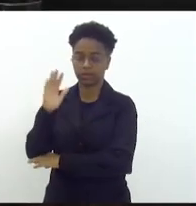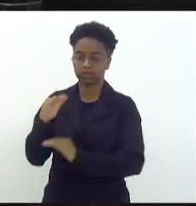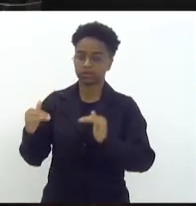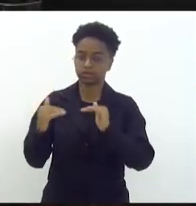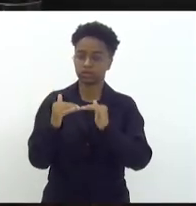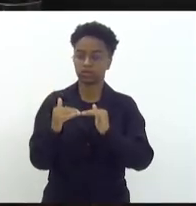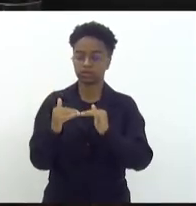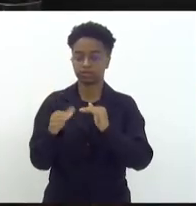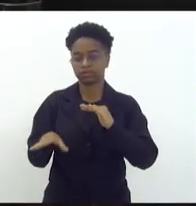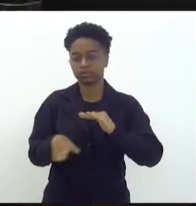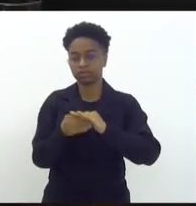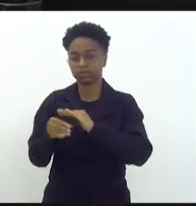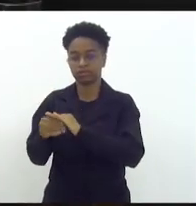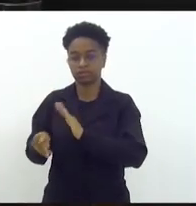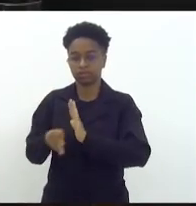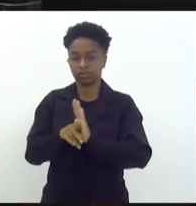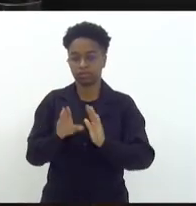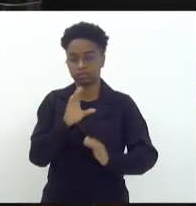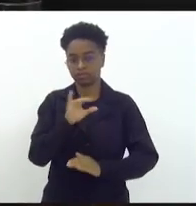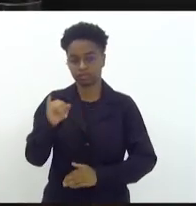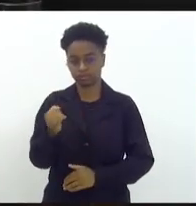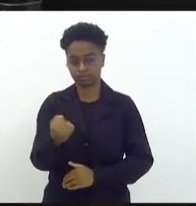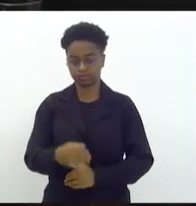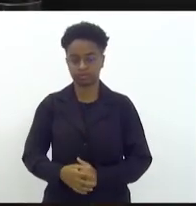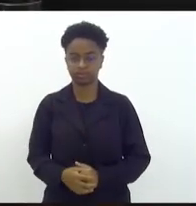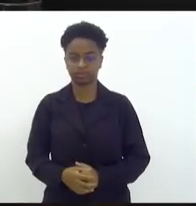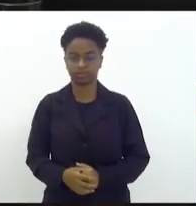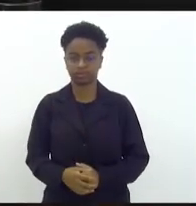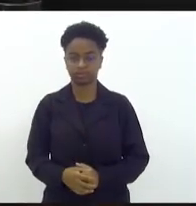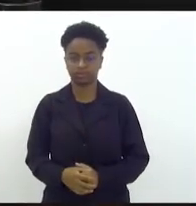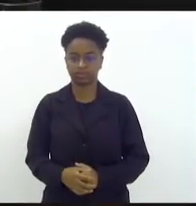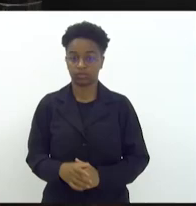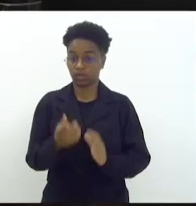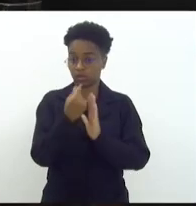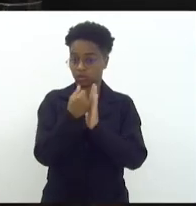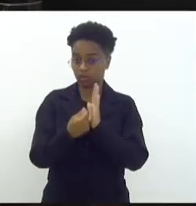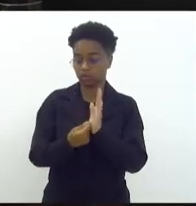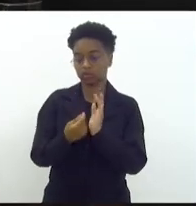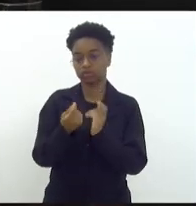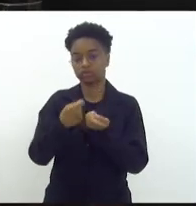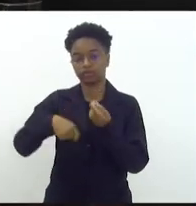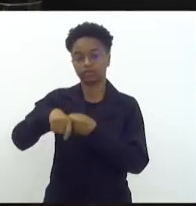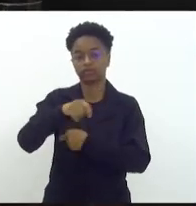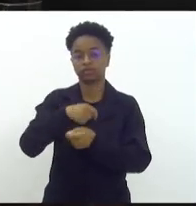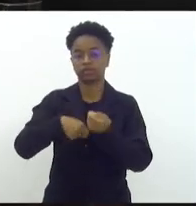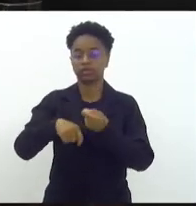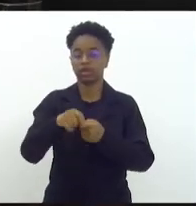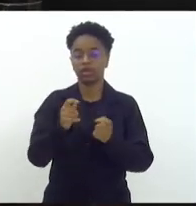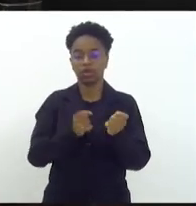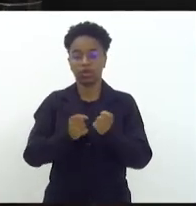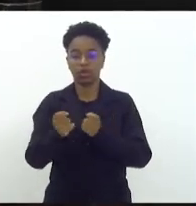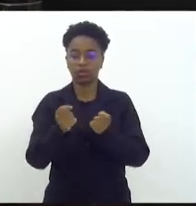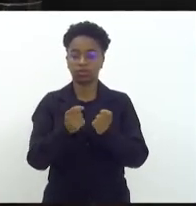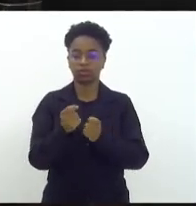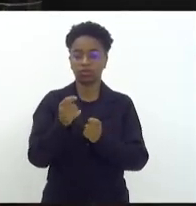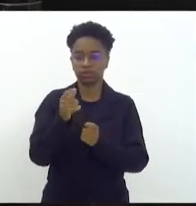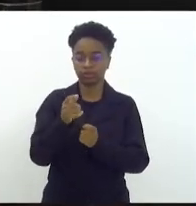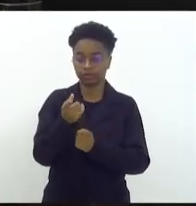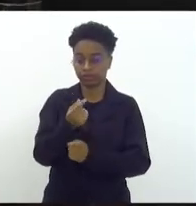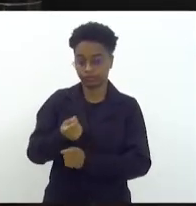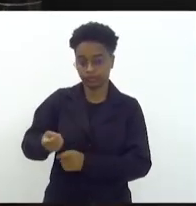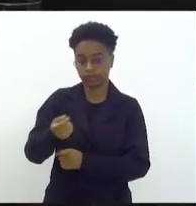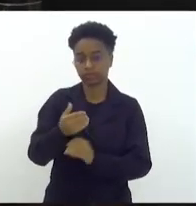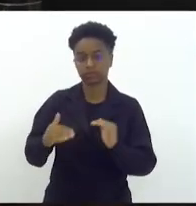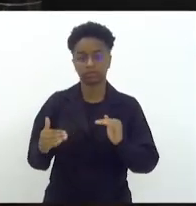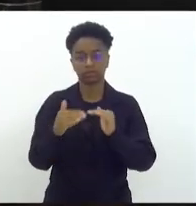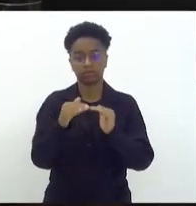as emendas da comissão de constituição e justiça e de orçamentos financeiros da sua financeira e controle favorável com as emendas